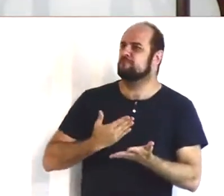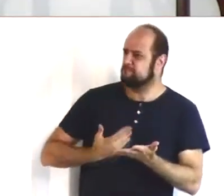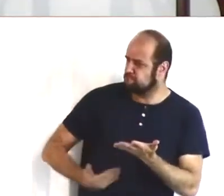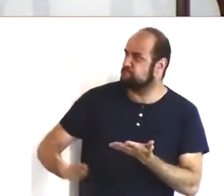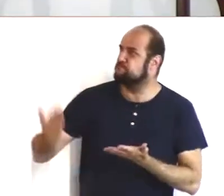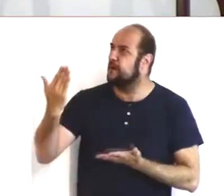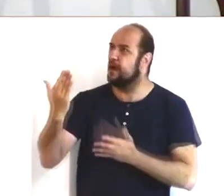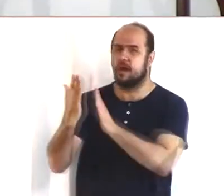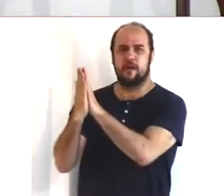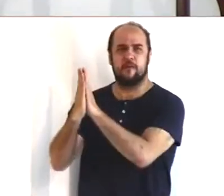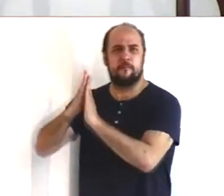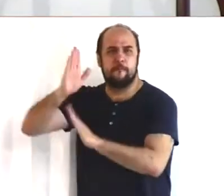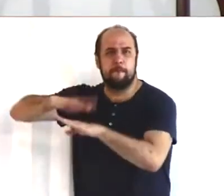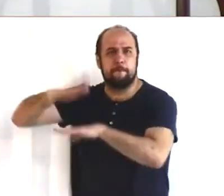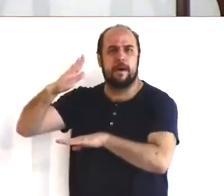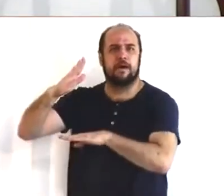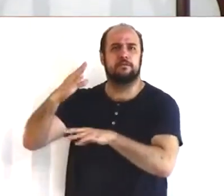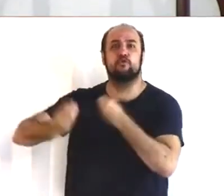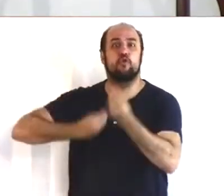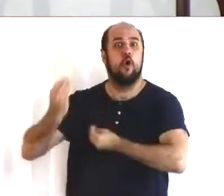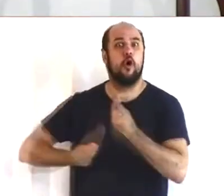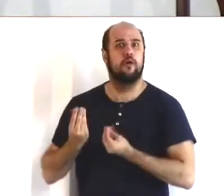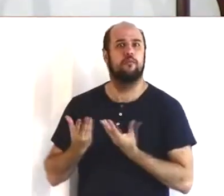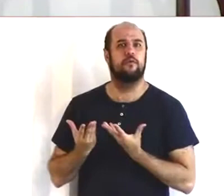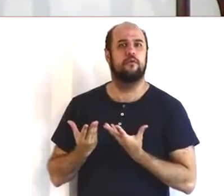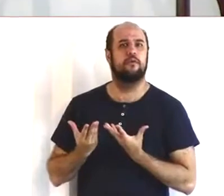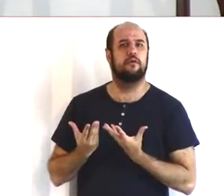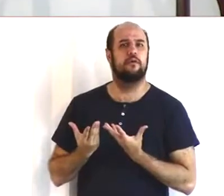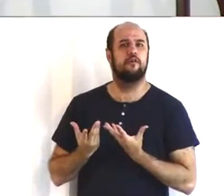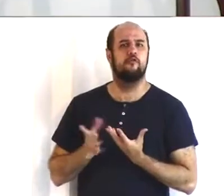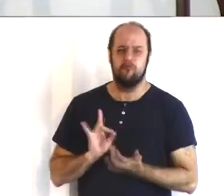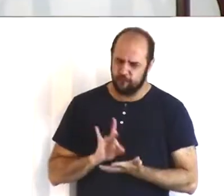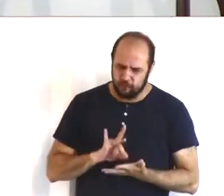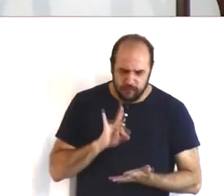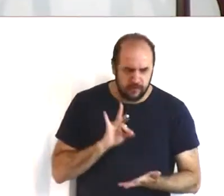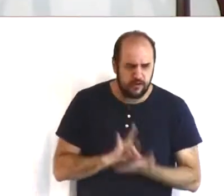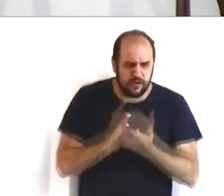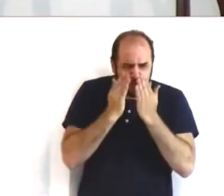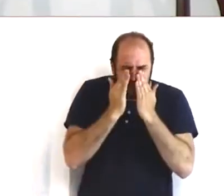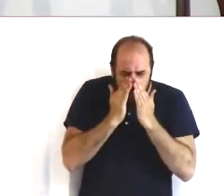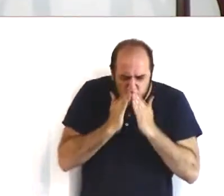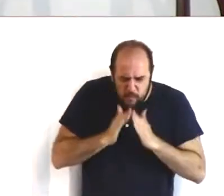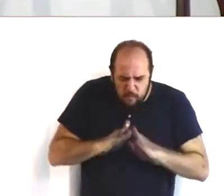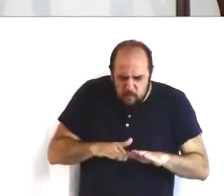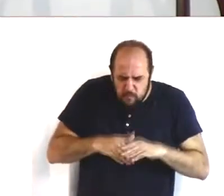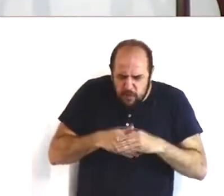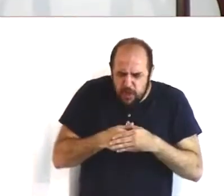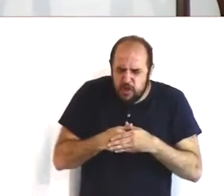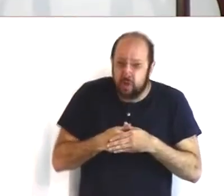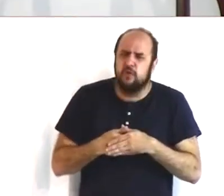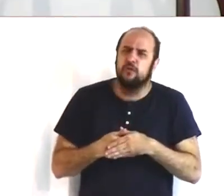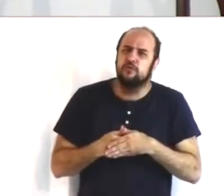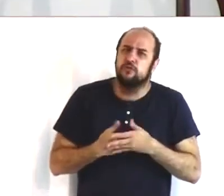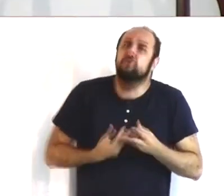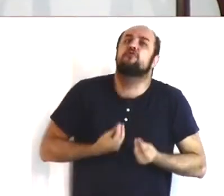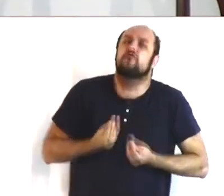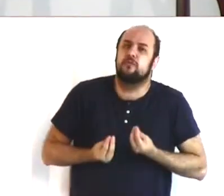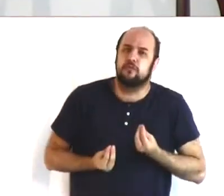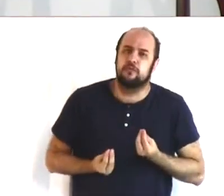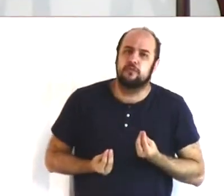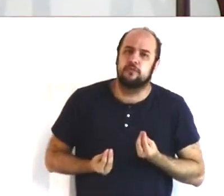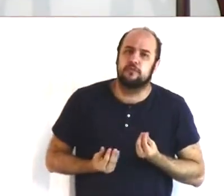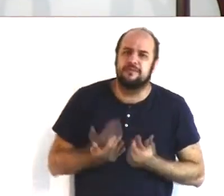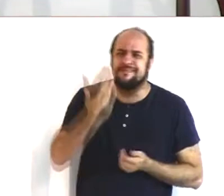tempo à oração. A questão é como exercer de verdade a humildade. A questão é como